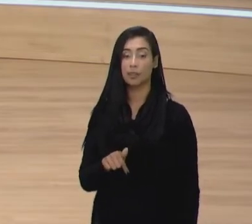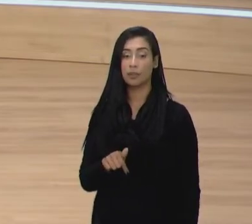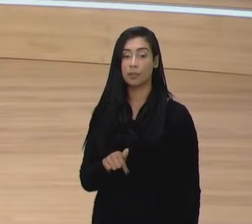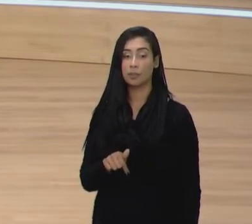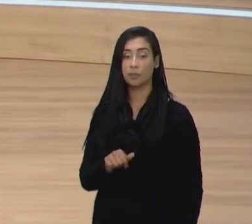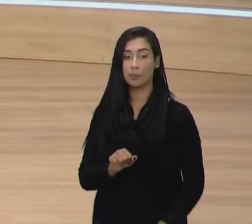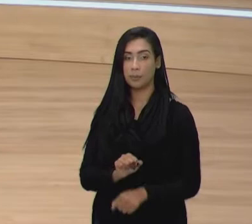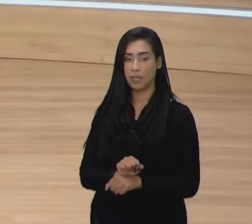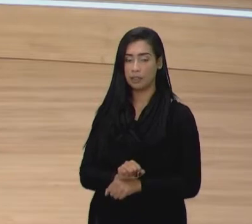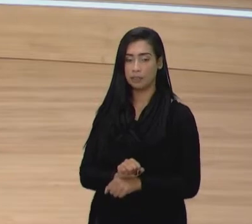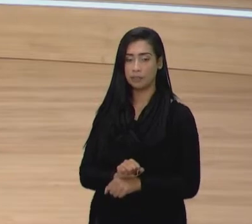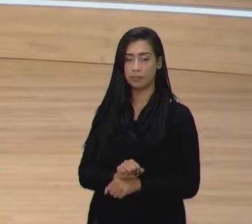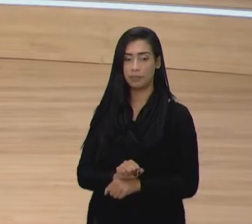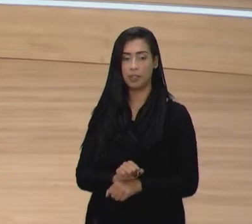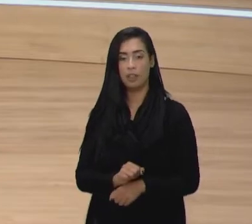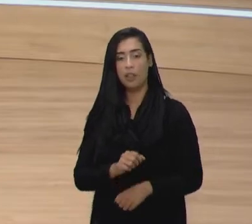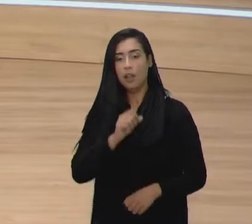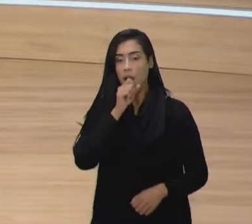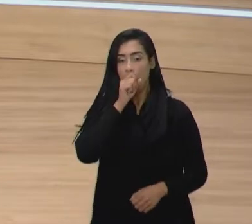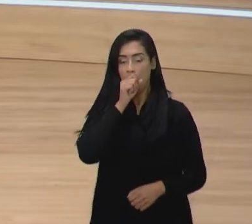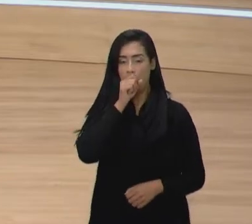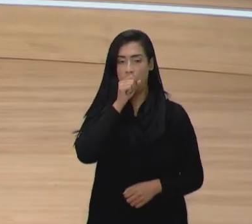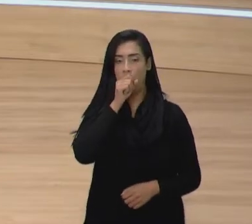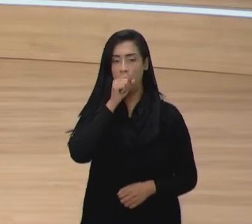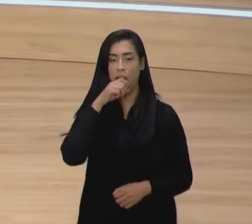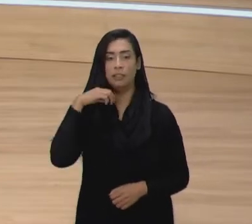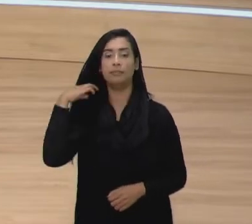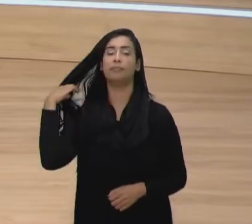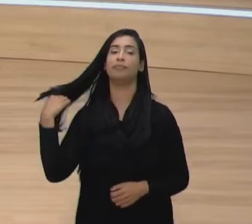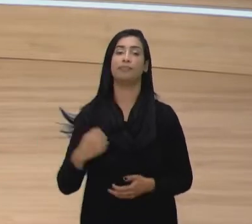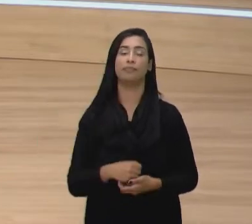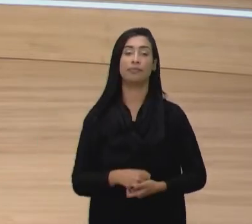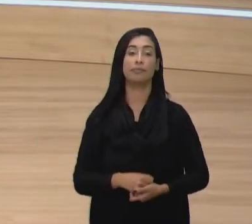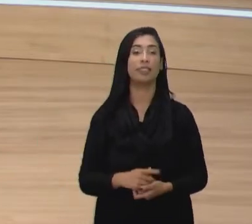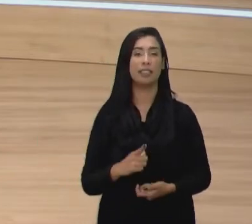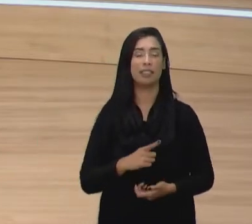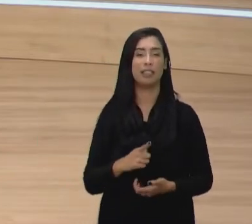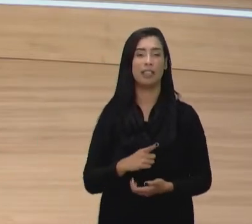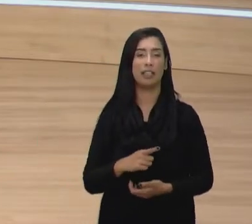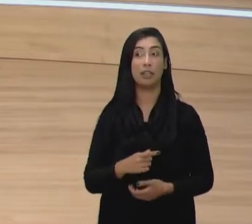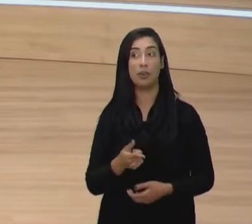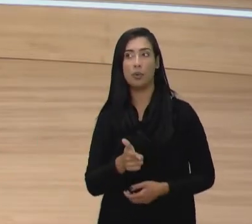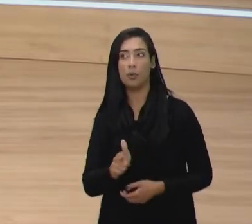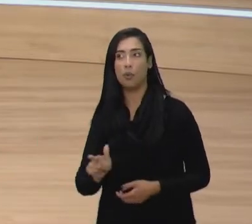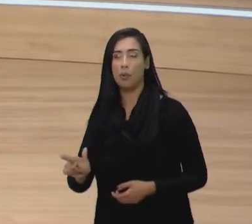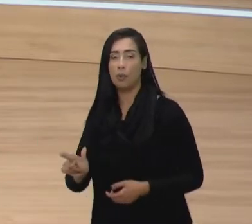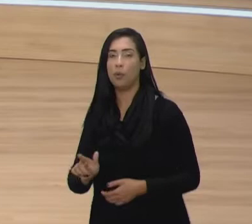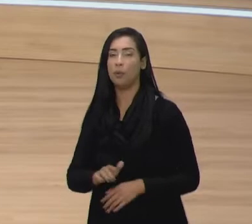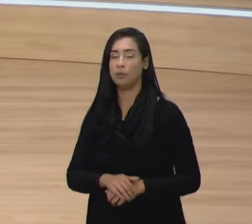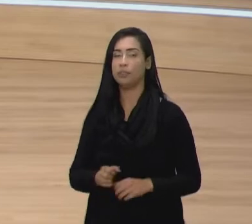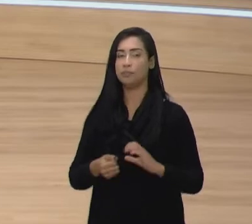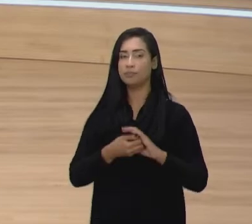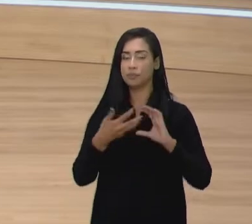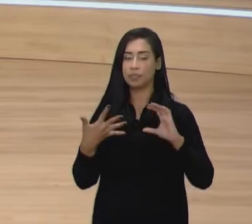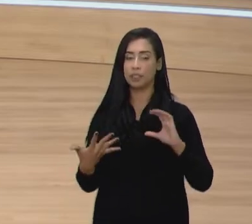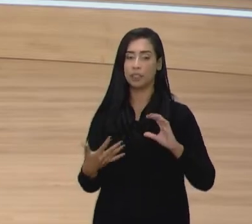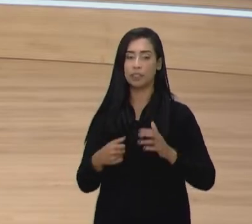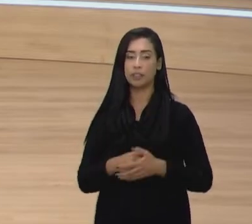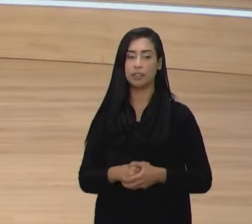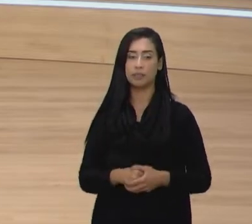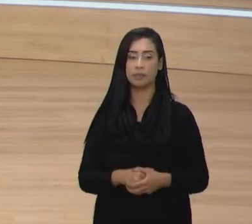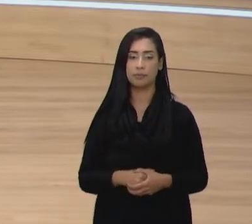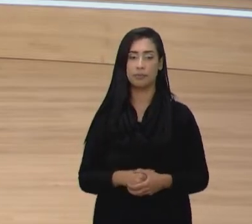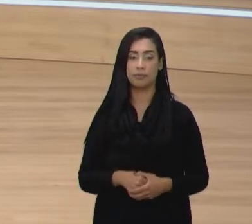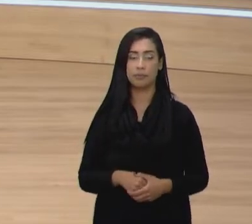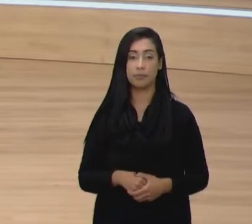parou. Legal. A partir daqui a gente vai usar a base, uma outra base da salsa também bem característica. Eu vou pisar na frente e